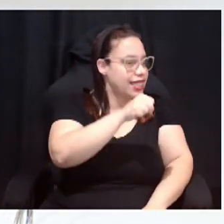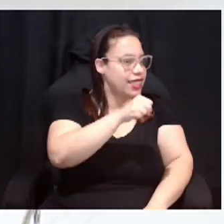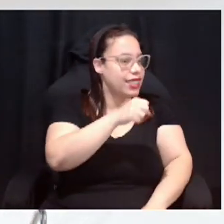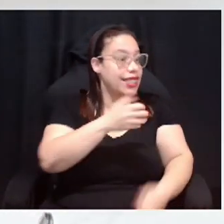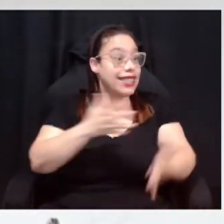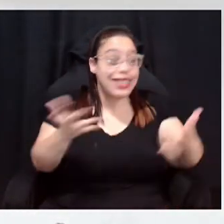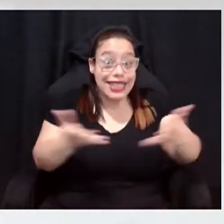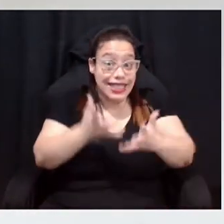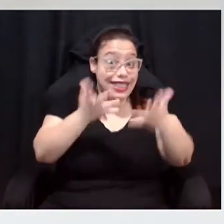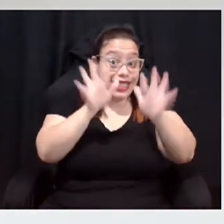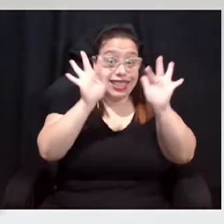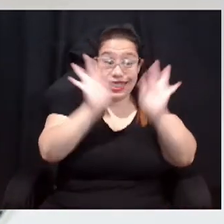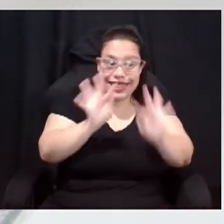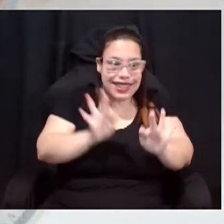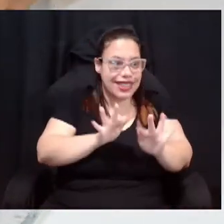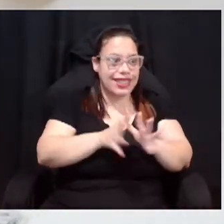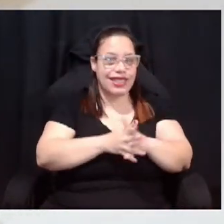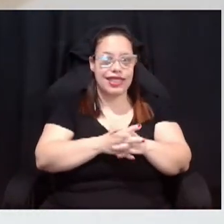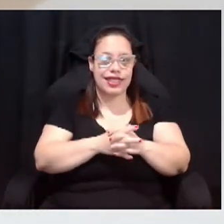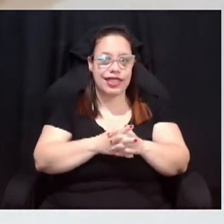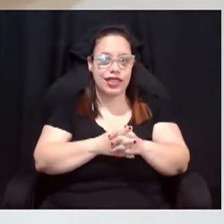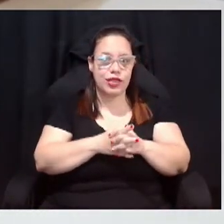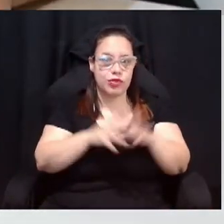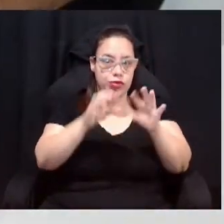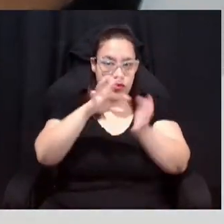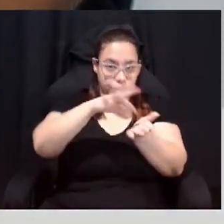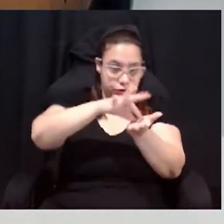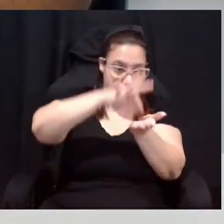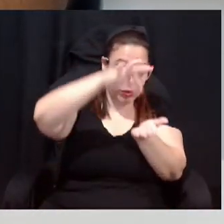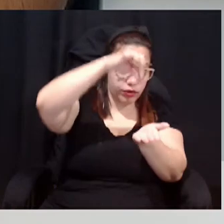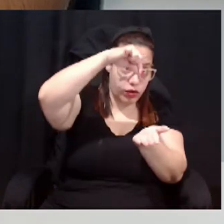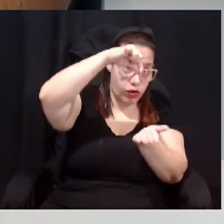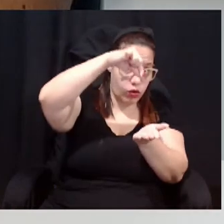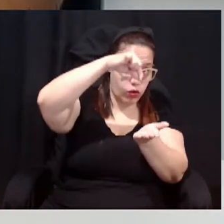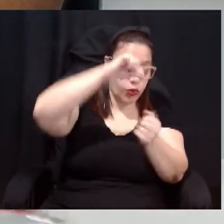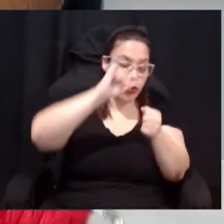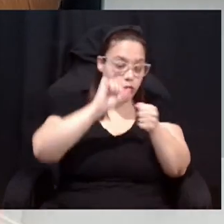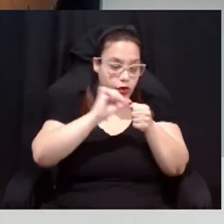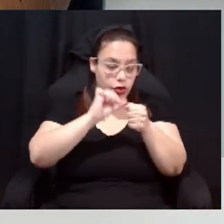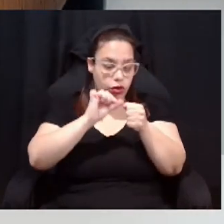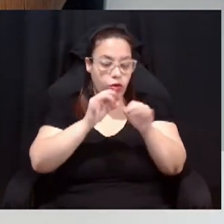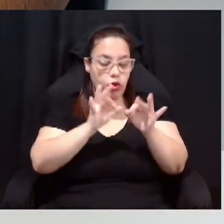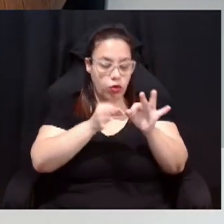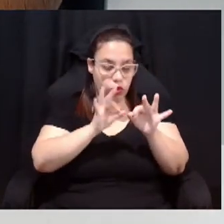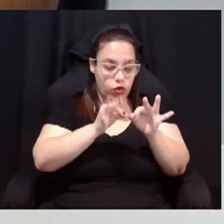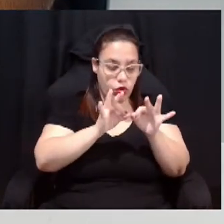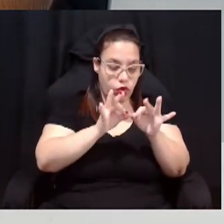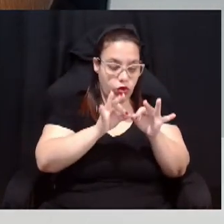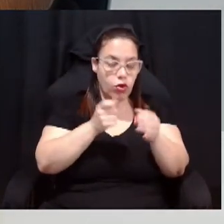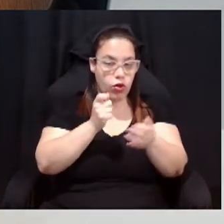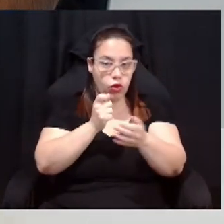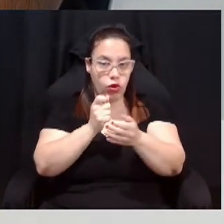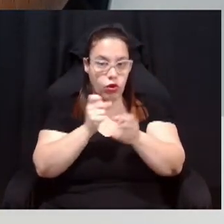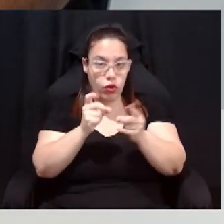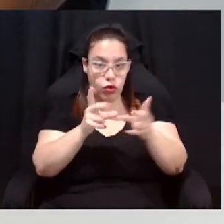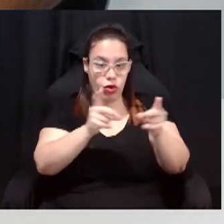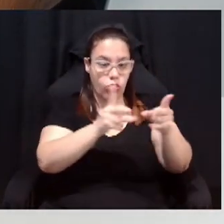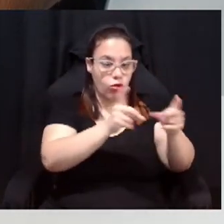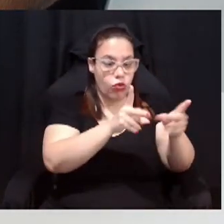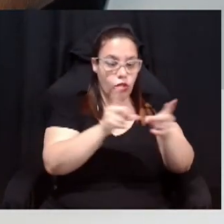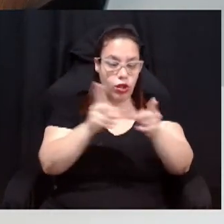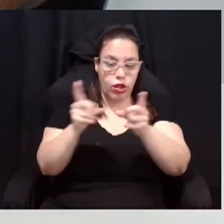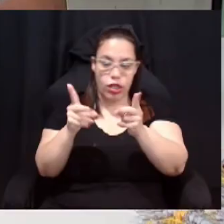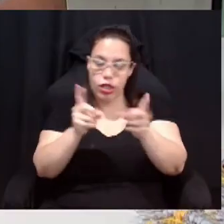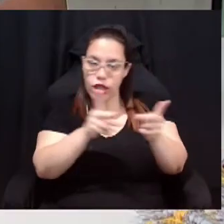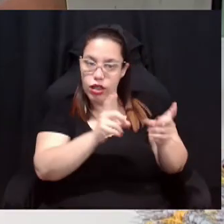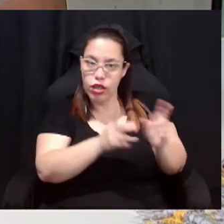empolgada e foi uma peça que ela realmente fez a partir da oficina e vendeu para outras pessoas, né?